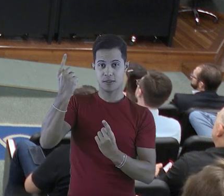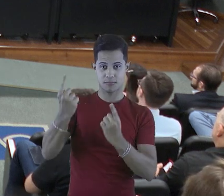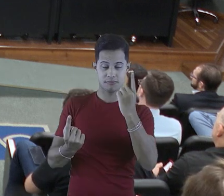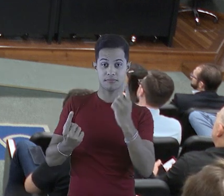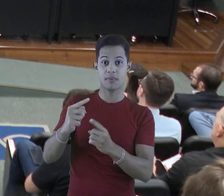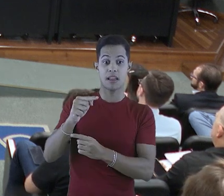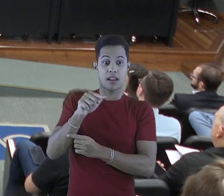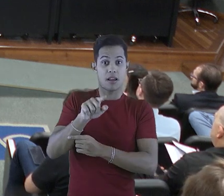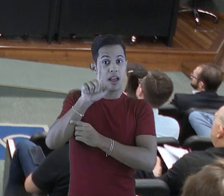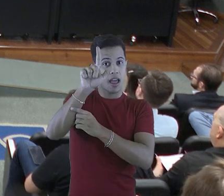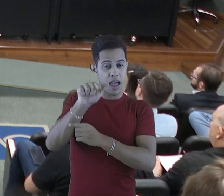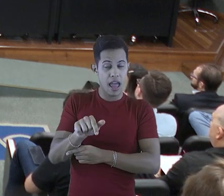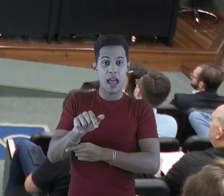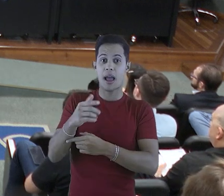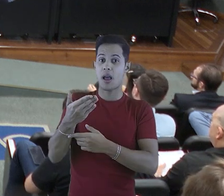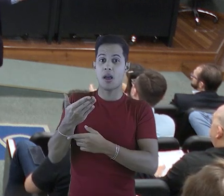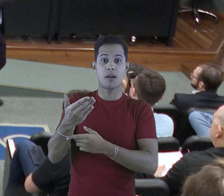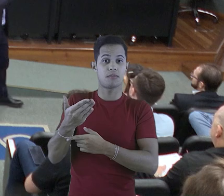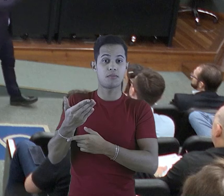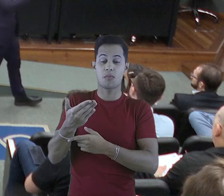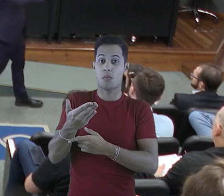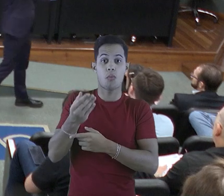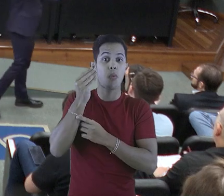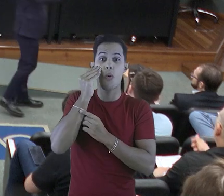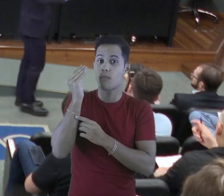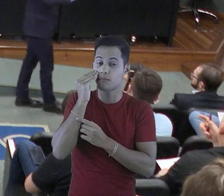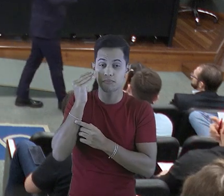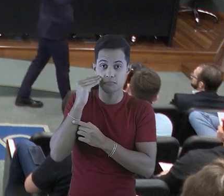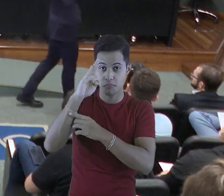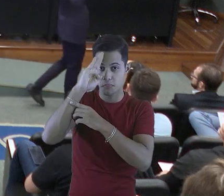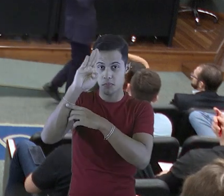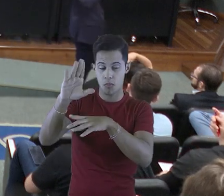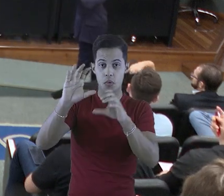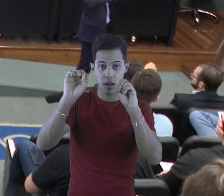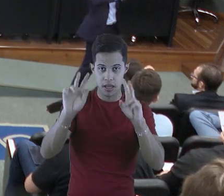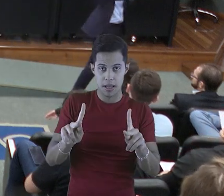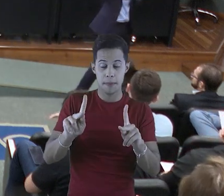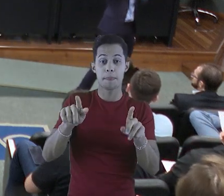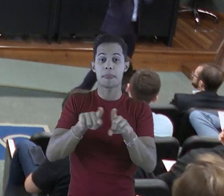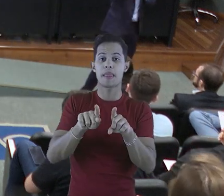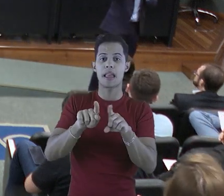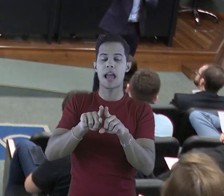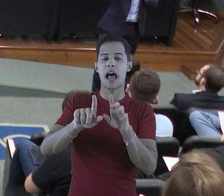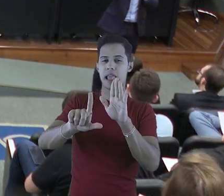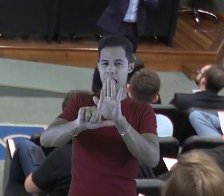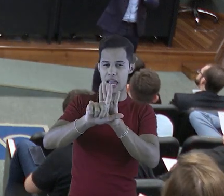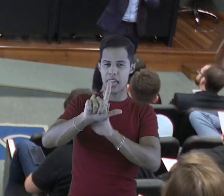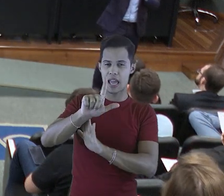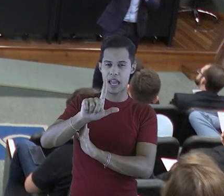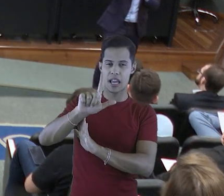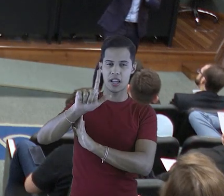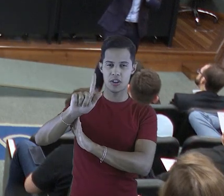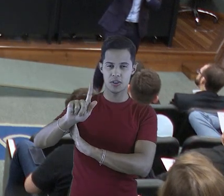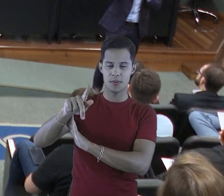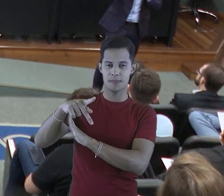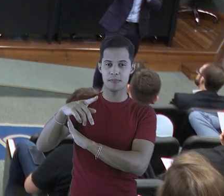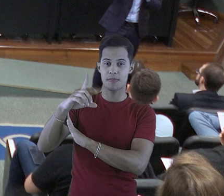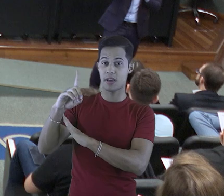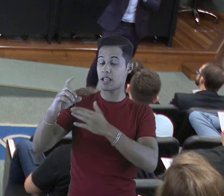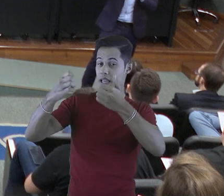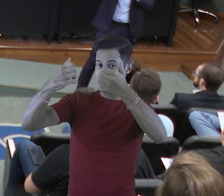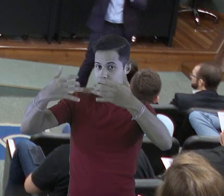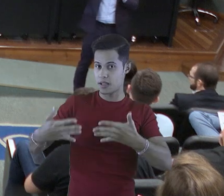Então, essa é a lógica principal. Agora, isso é muito importante. A gente vai ver daqui a pouco. A LGPD diz o seguinte. Claro que